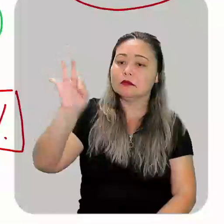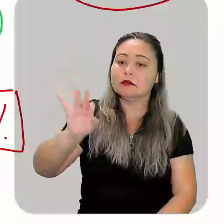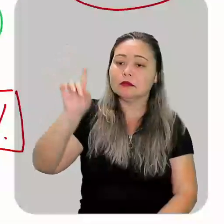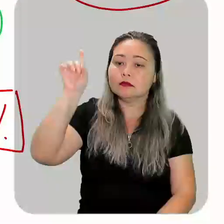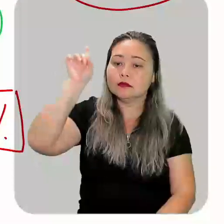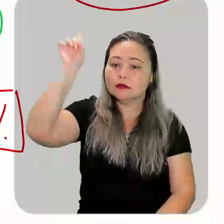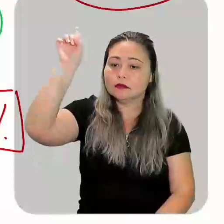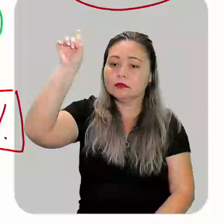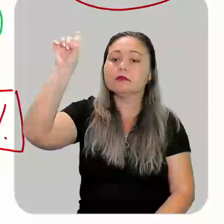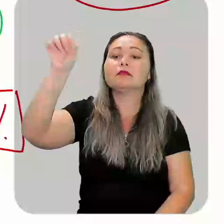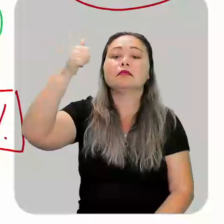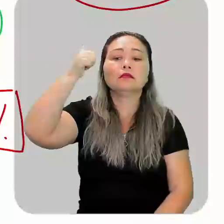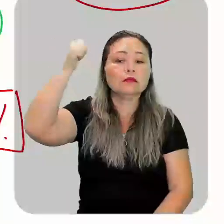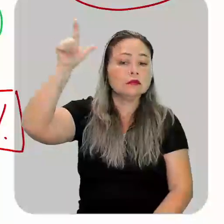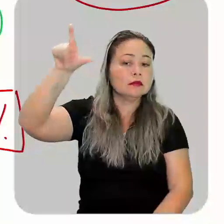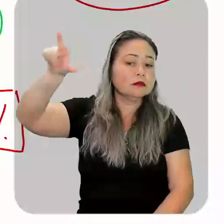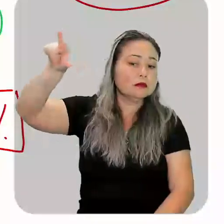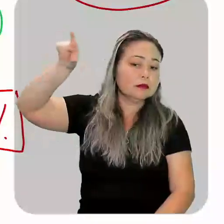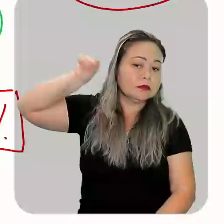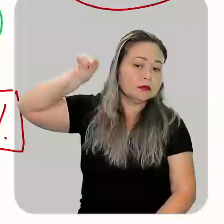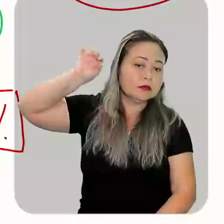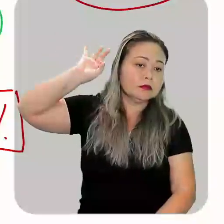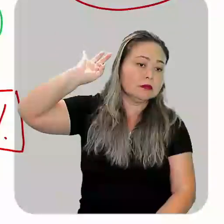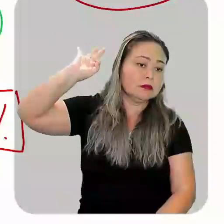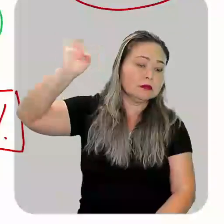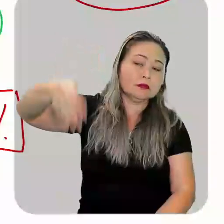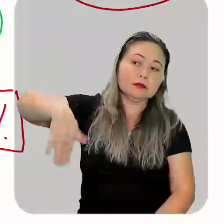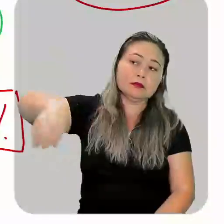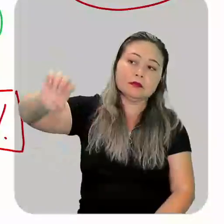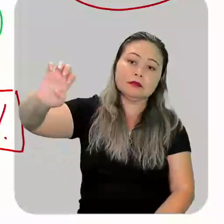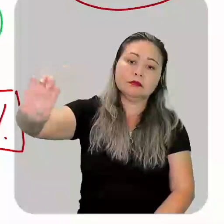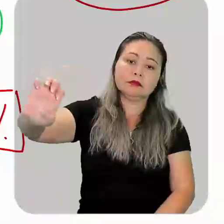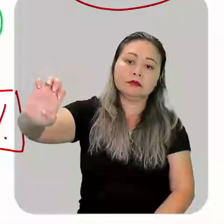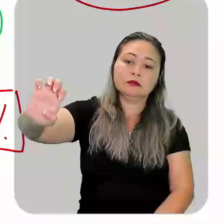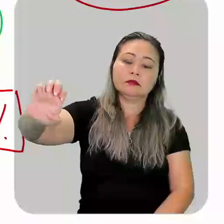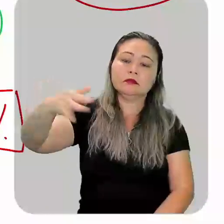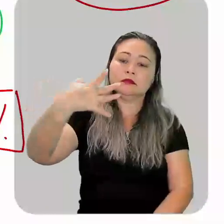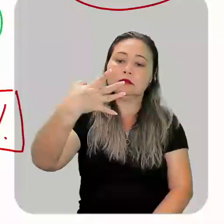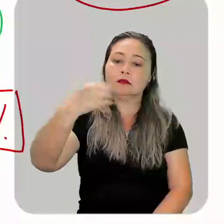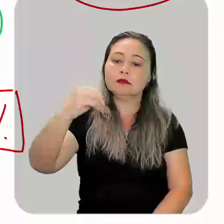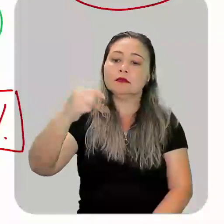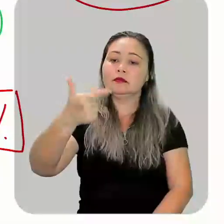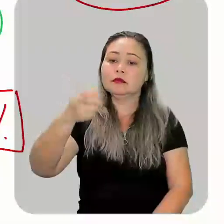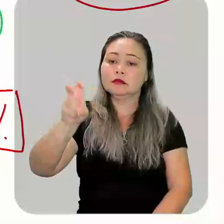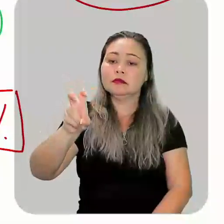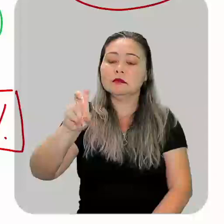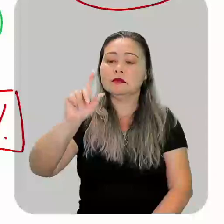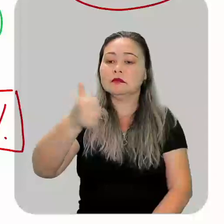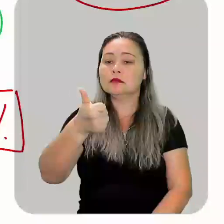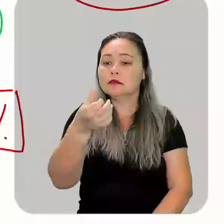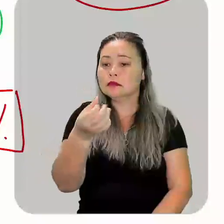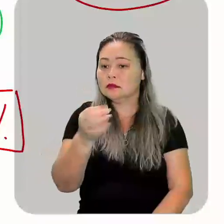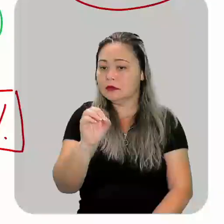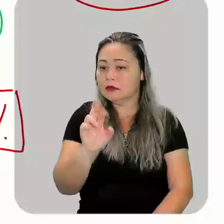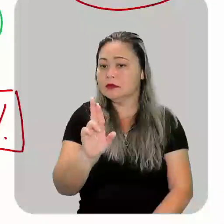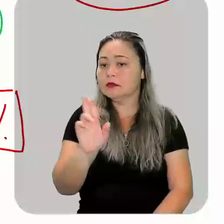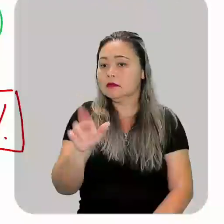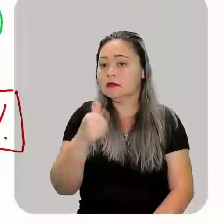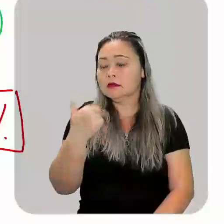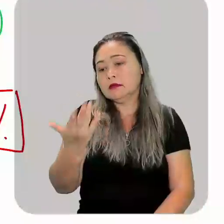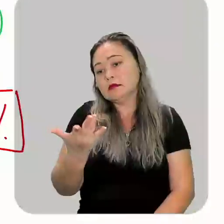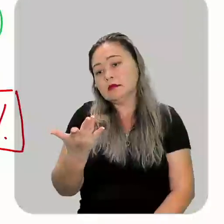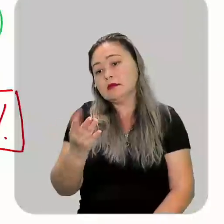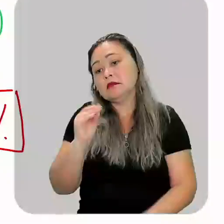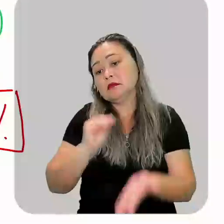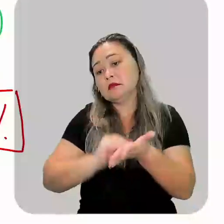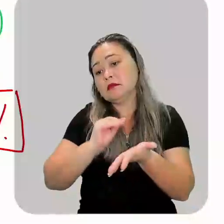75%. Agora sim, alternativa correta. Se 40 é 25% de 160,